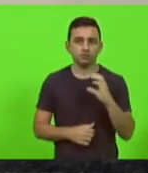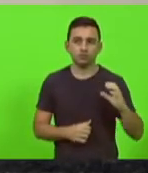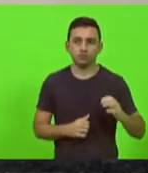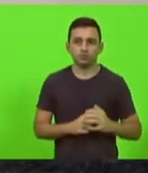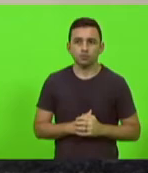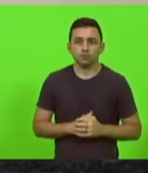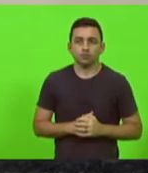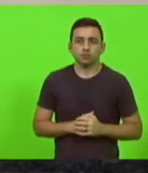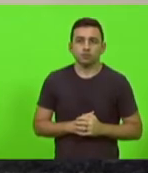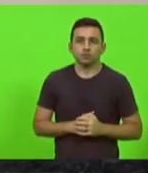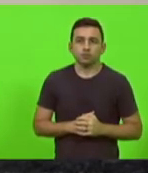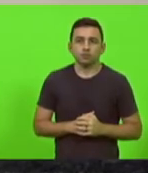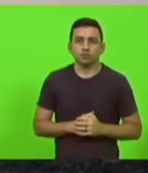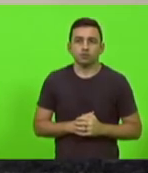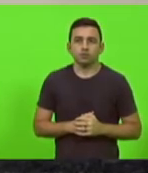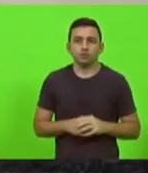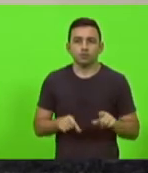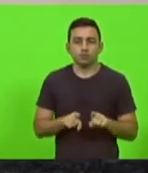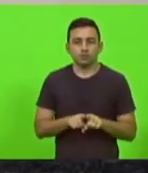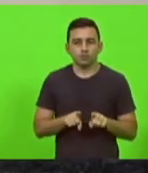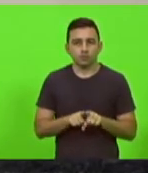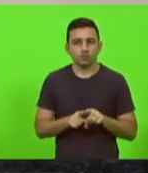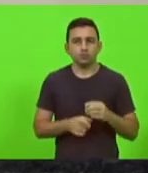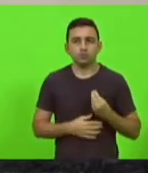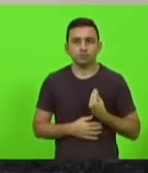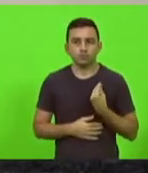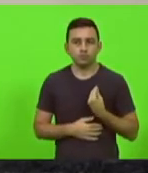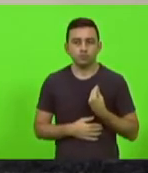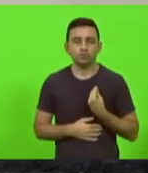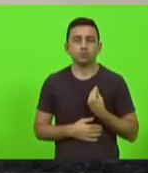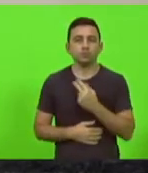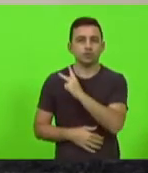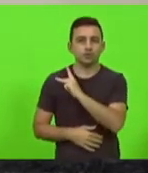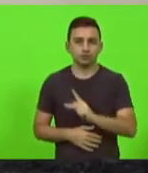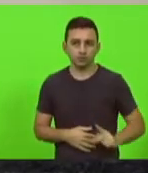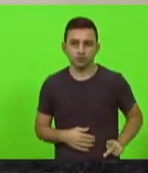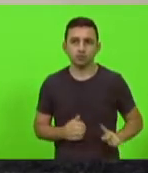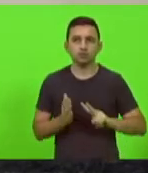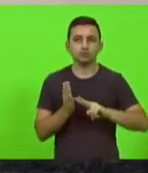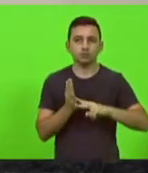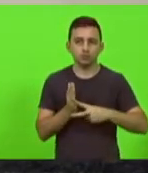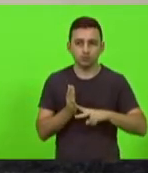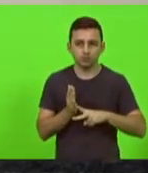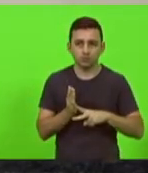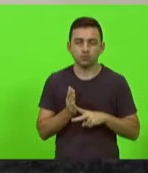Catarina. E a presença também do presidente do Sindicato dos